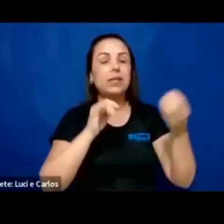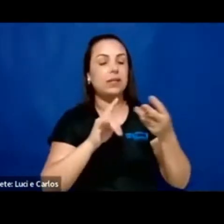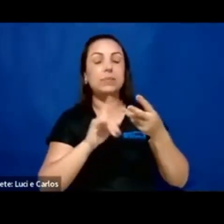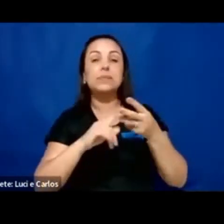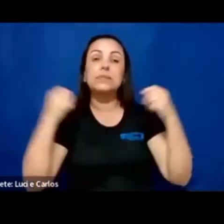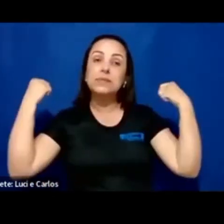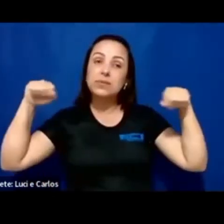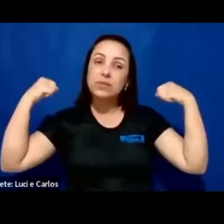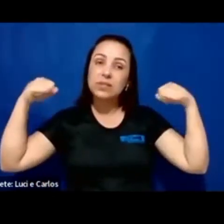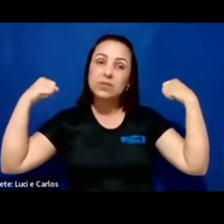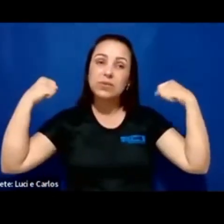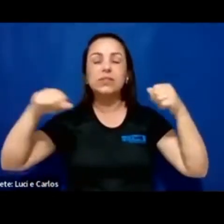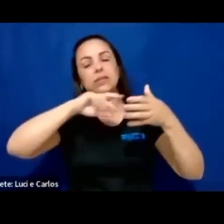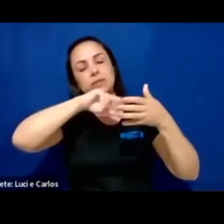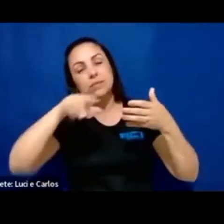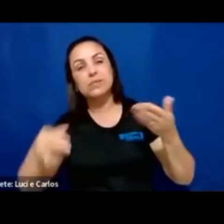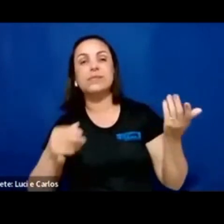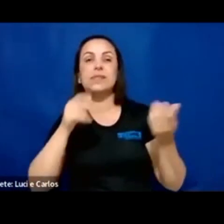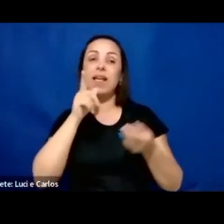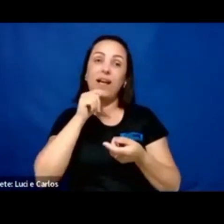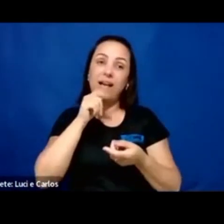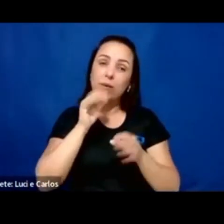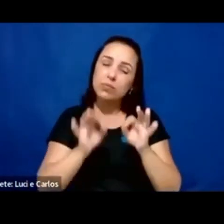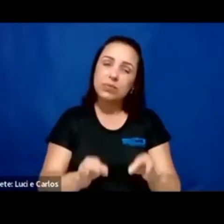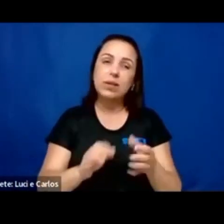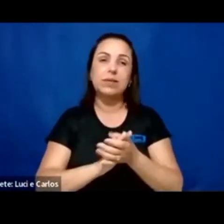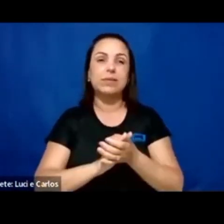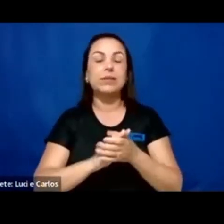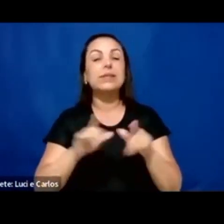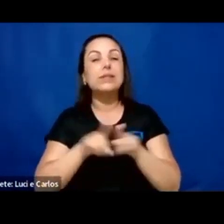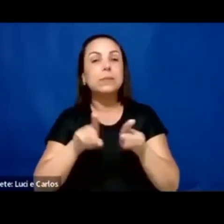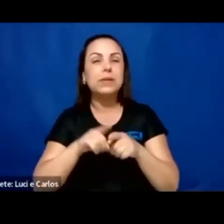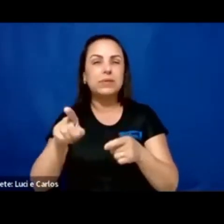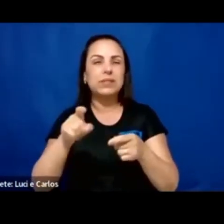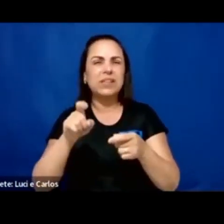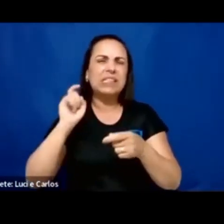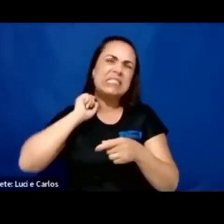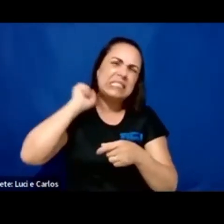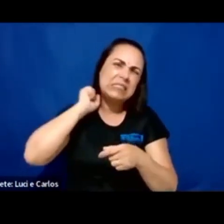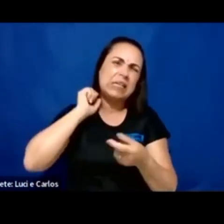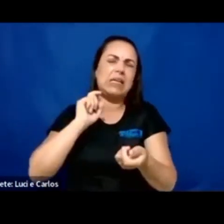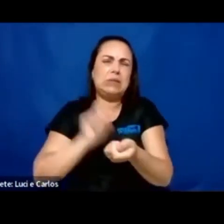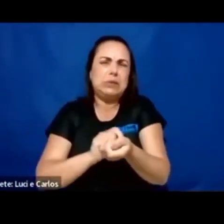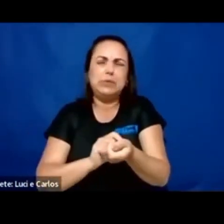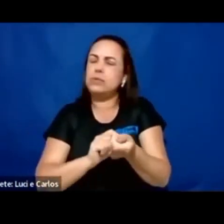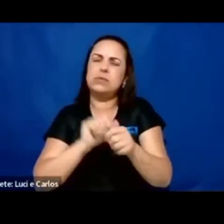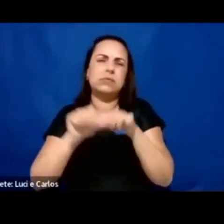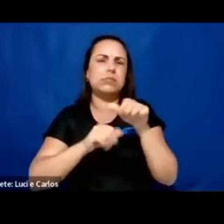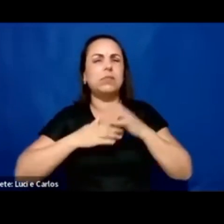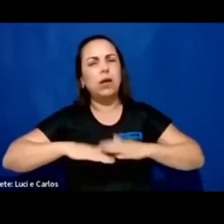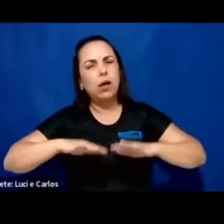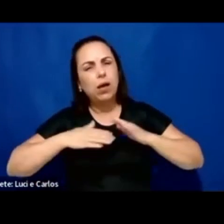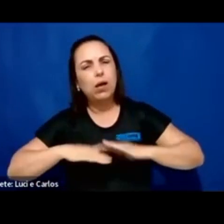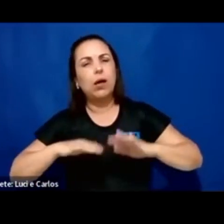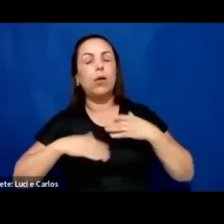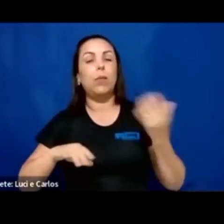você beber água, é a junção de você diminuir o estresse da sua vida, é a junção de você